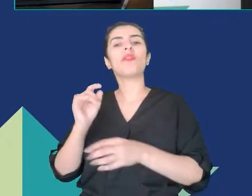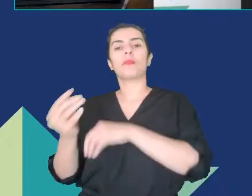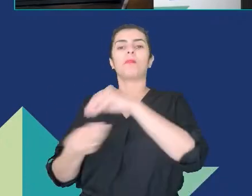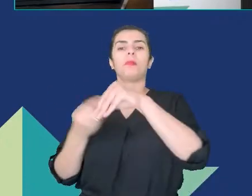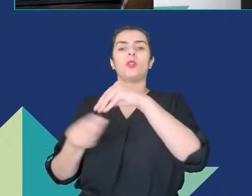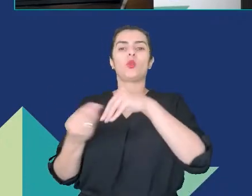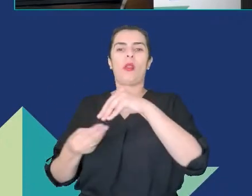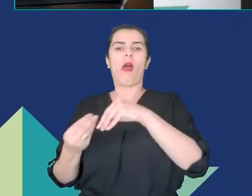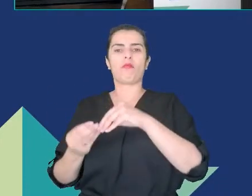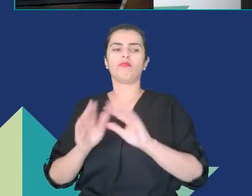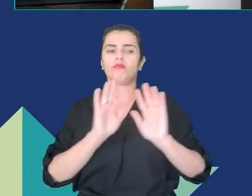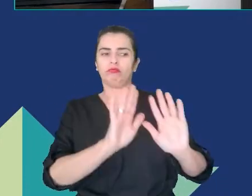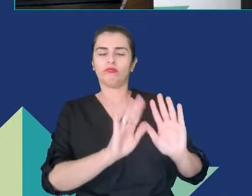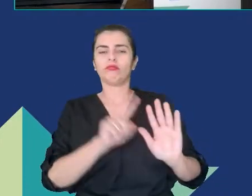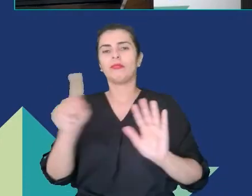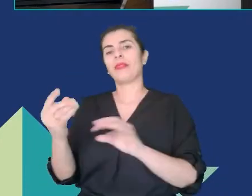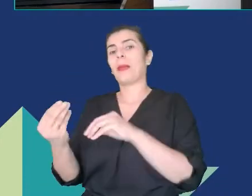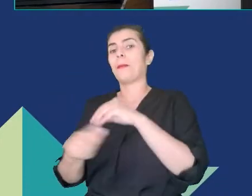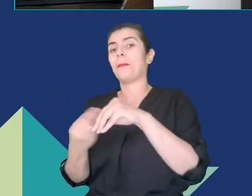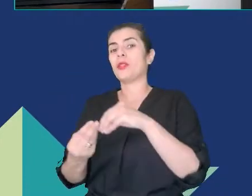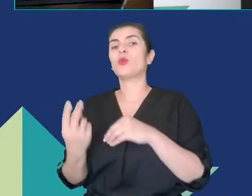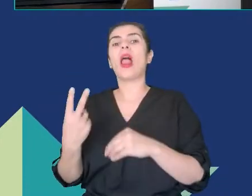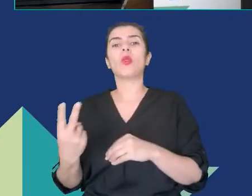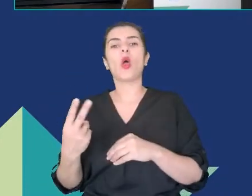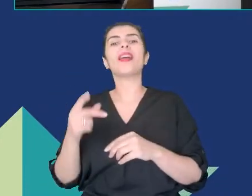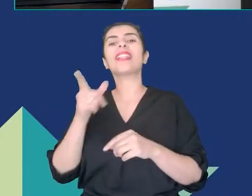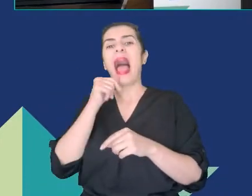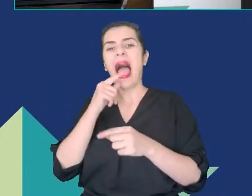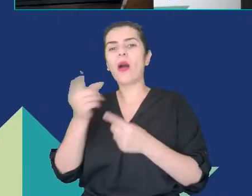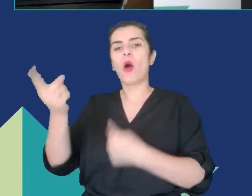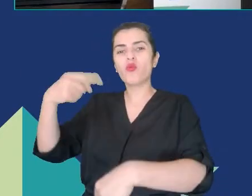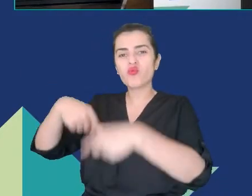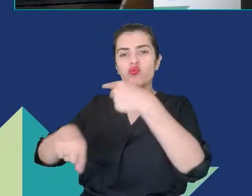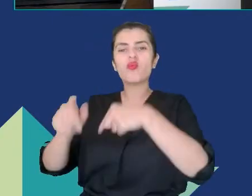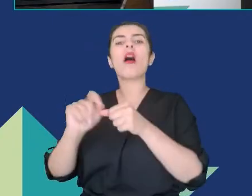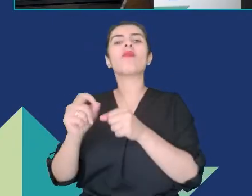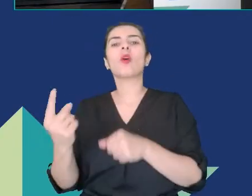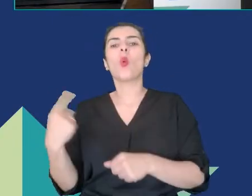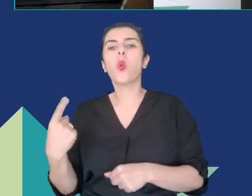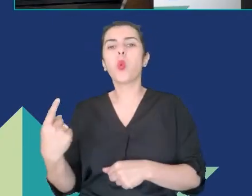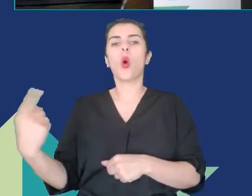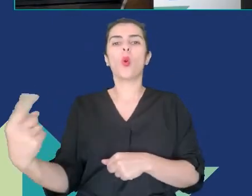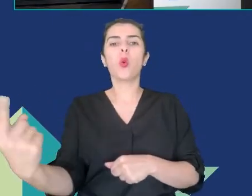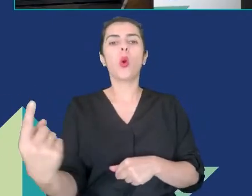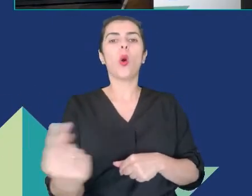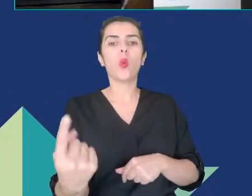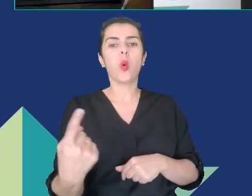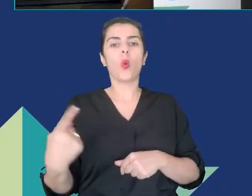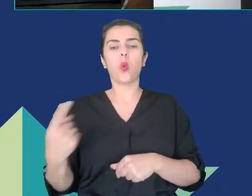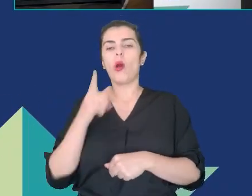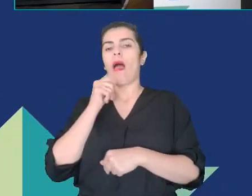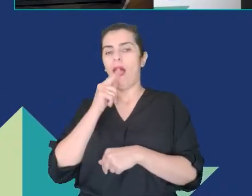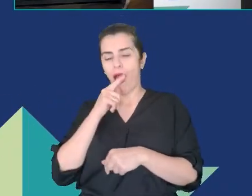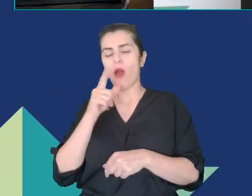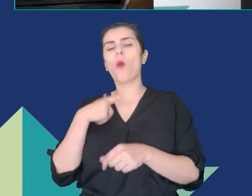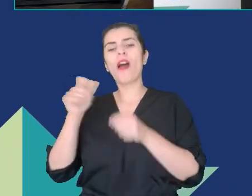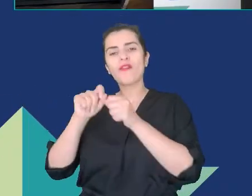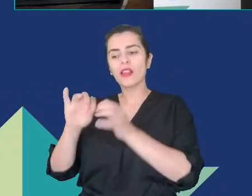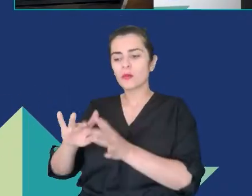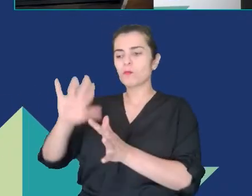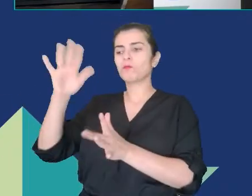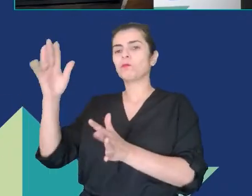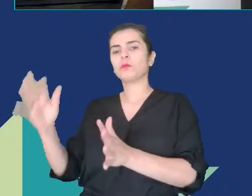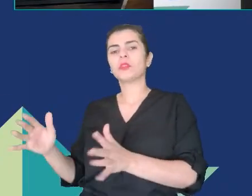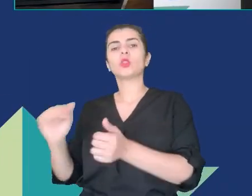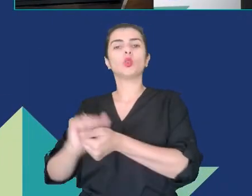né? Somente fazer essa recirculação de água nessa estrutura e empilhar totalmente os rejeitos